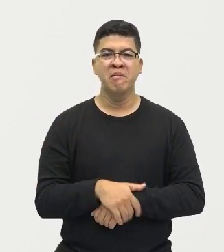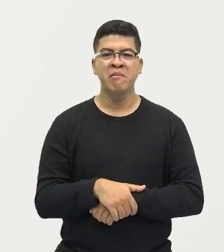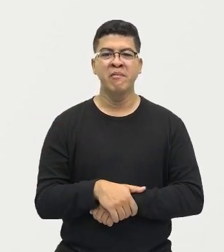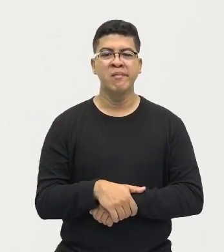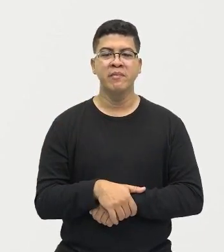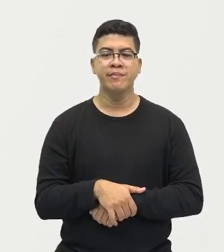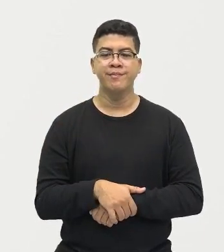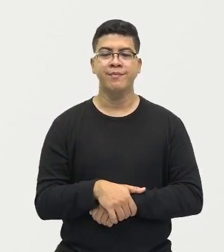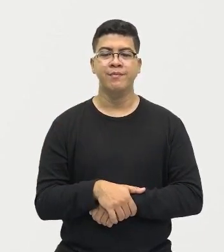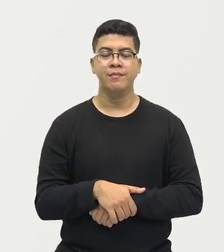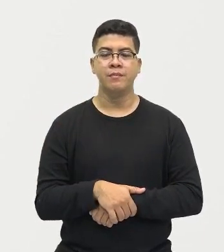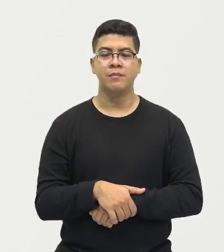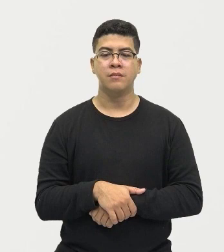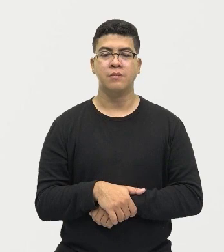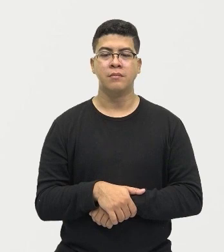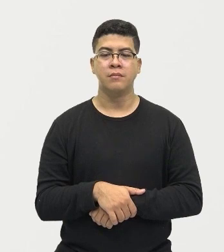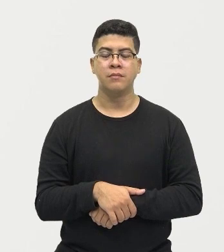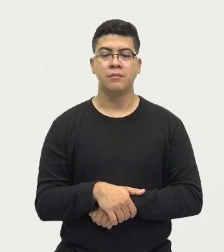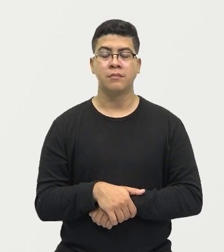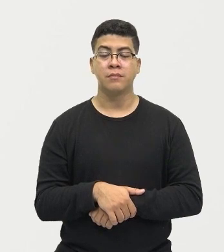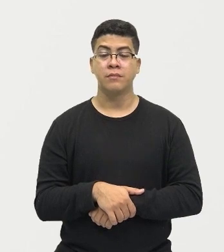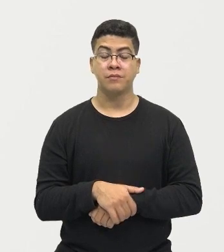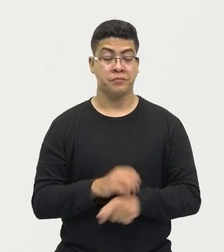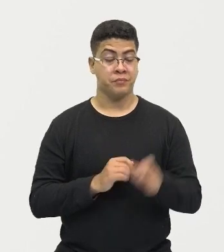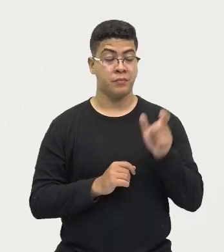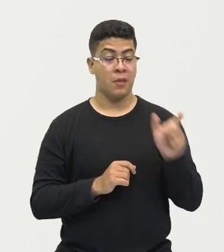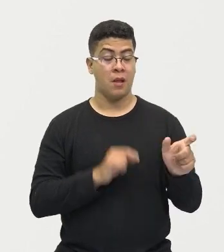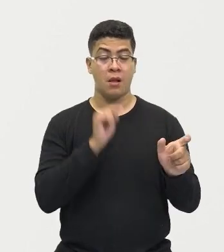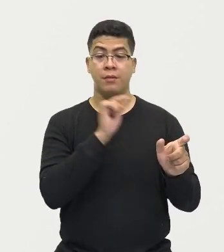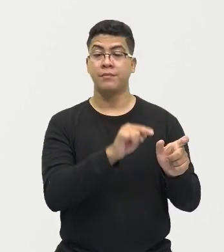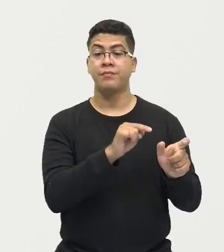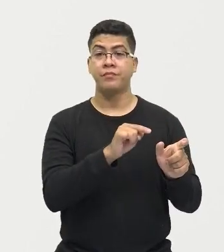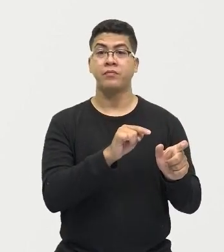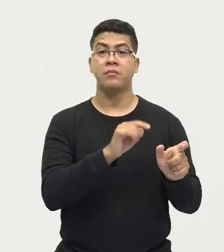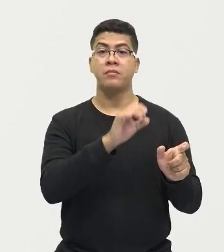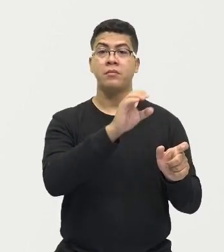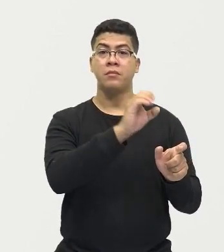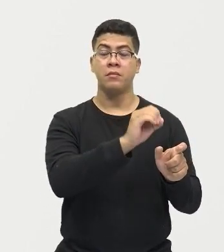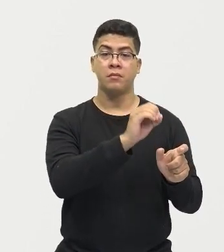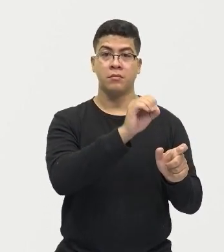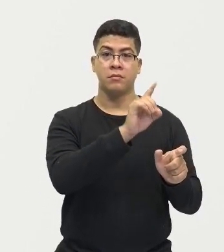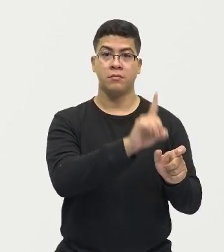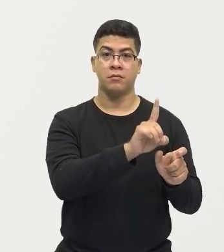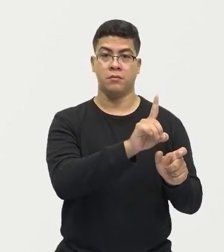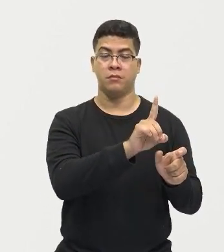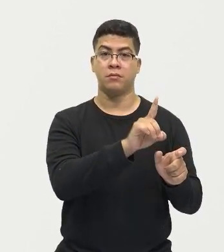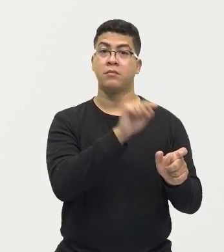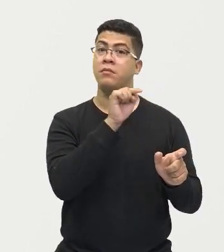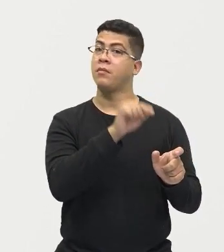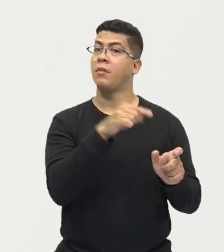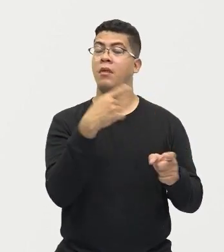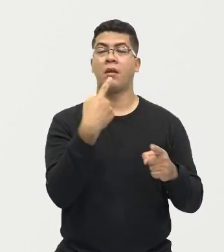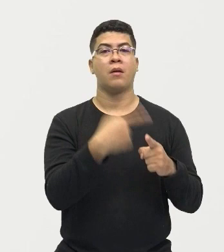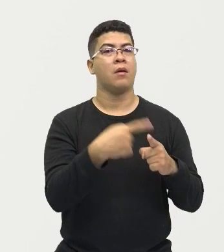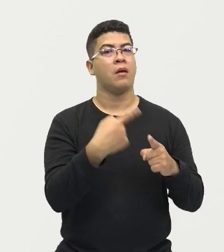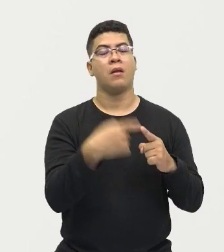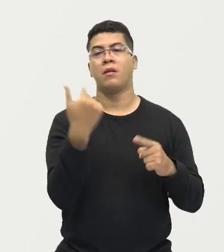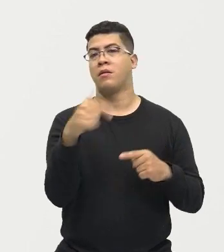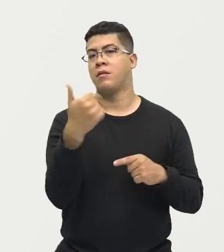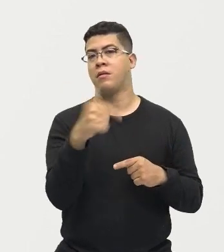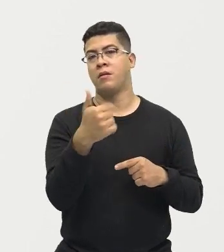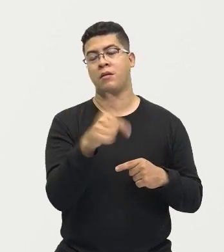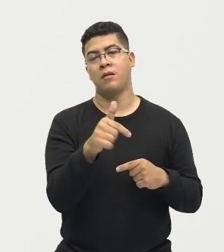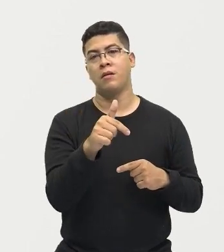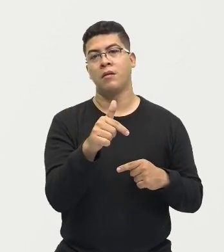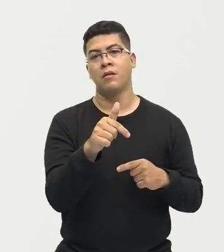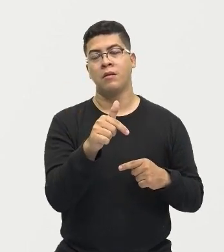é objeto direto. Muito bem. Por quê? Porque não tem preposição aqui. Muito